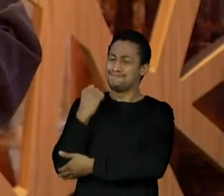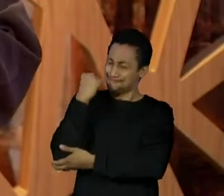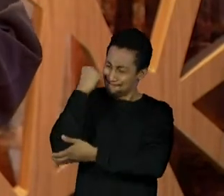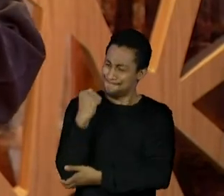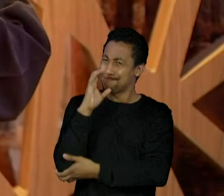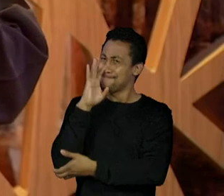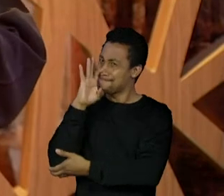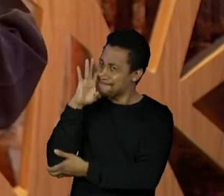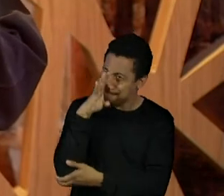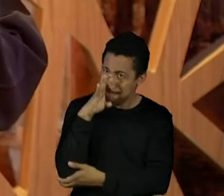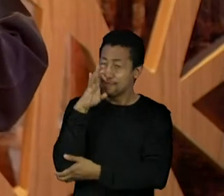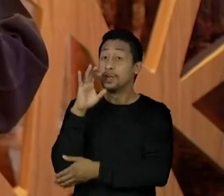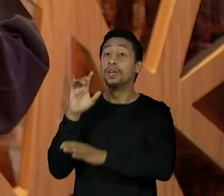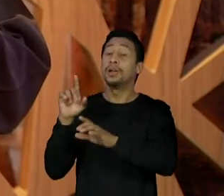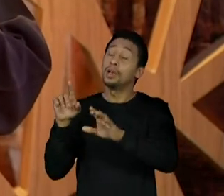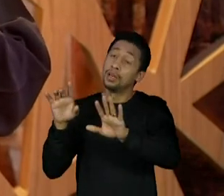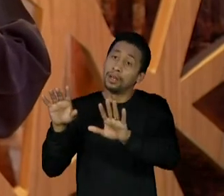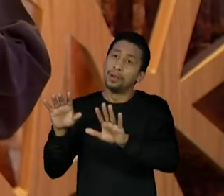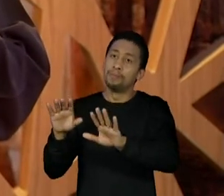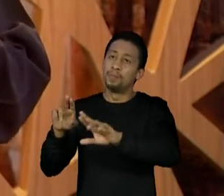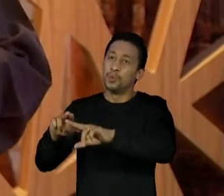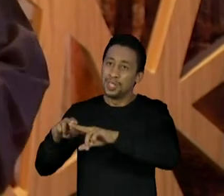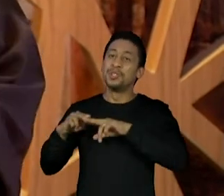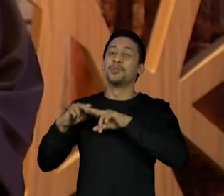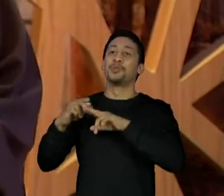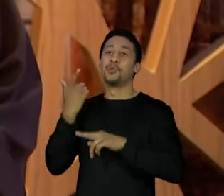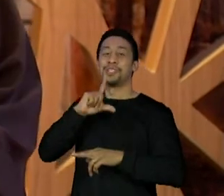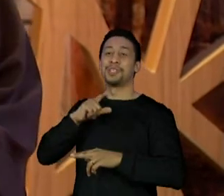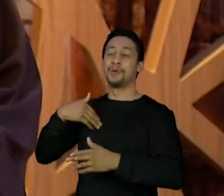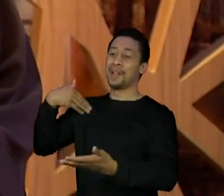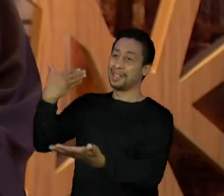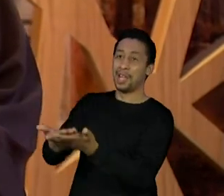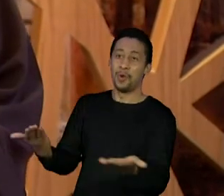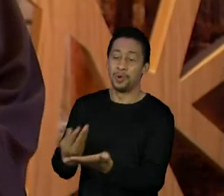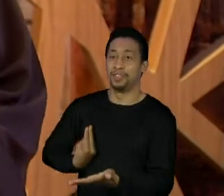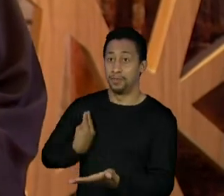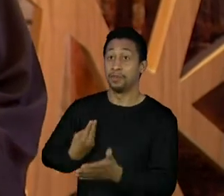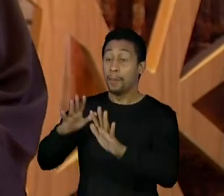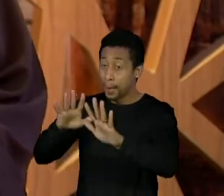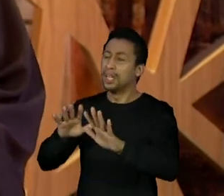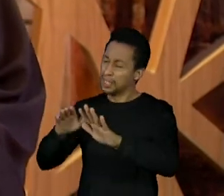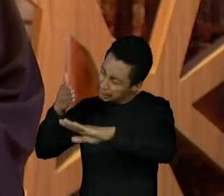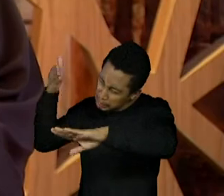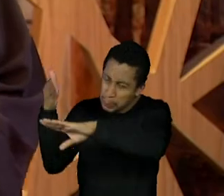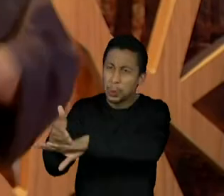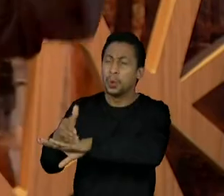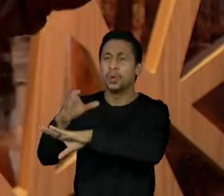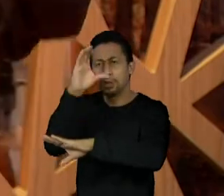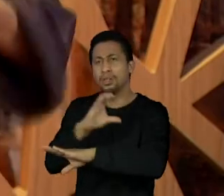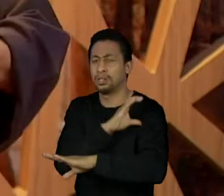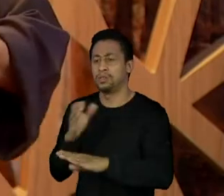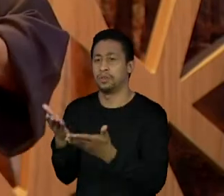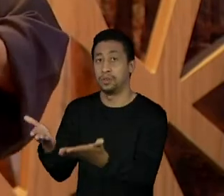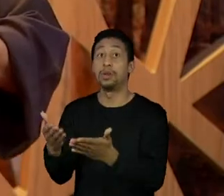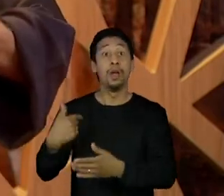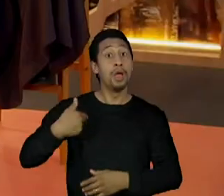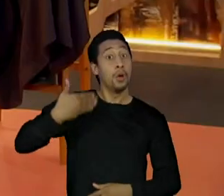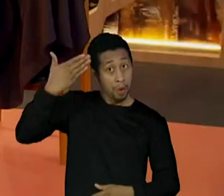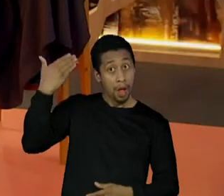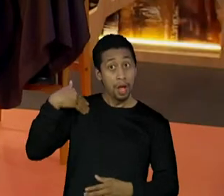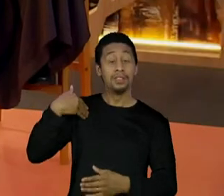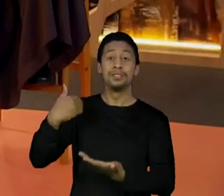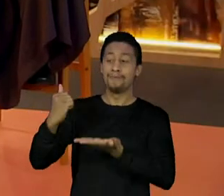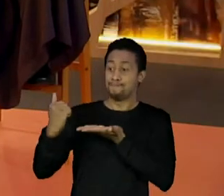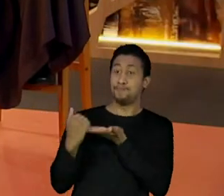positivamente atrevido. Eu mesmo, Frei Davi, já fui expulso de 5 dioceses por trabalhar o tema do negro dentro da igreja.